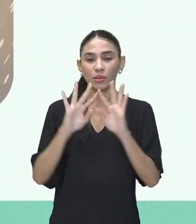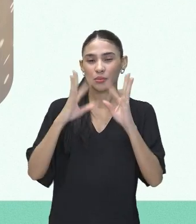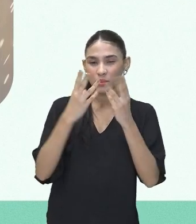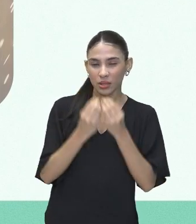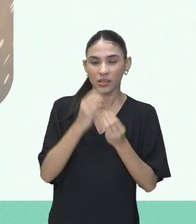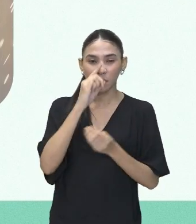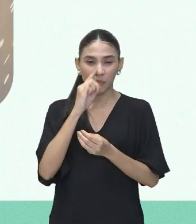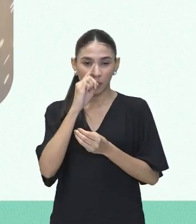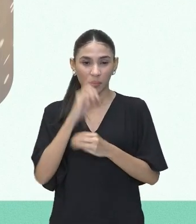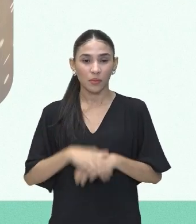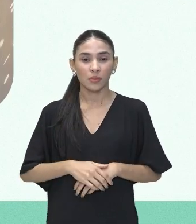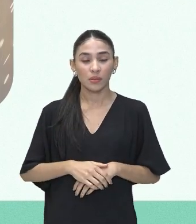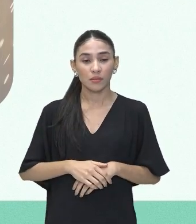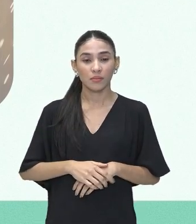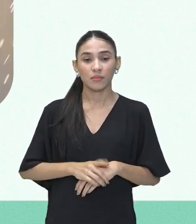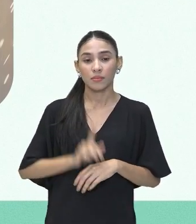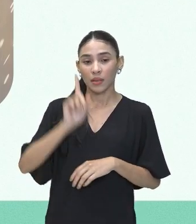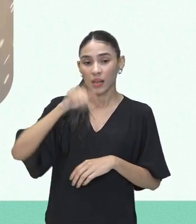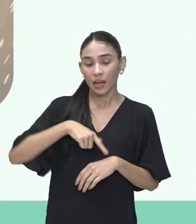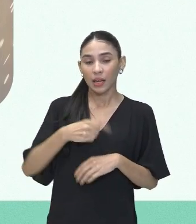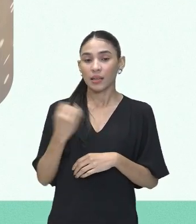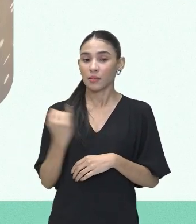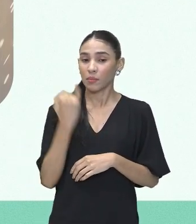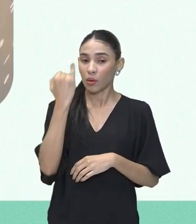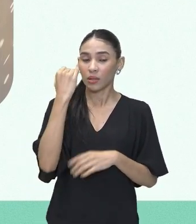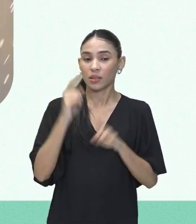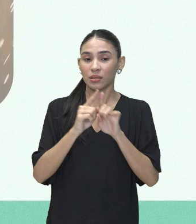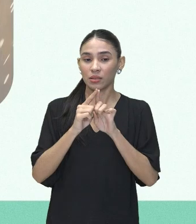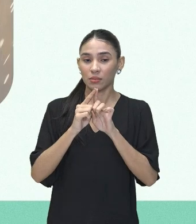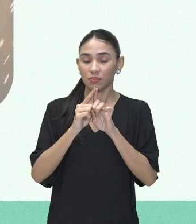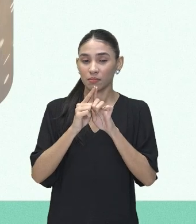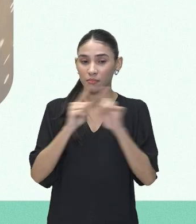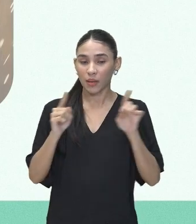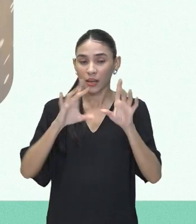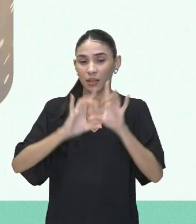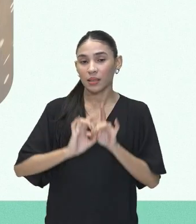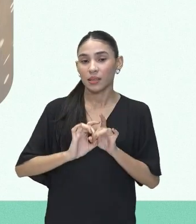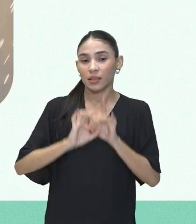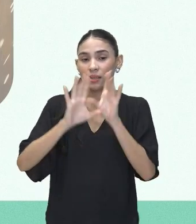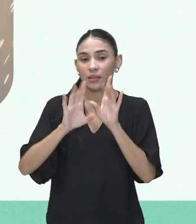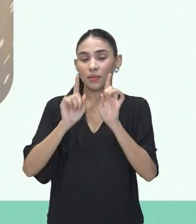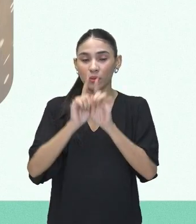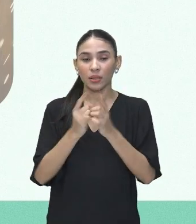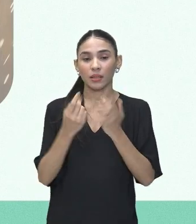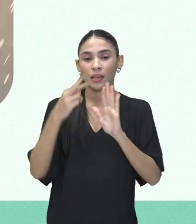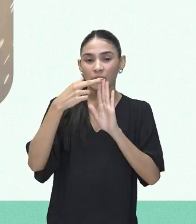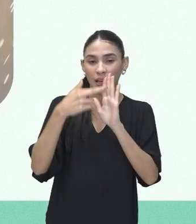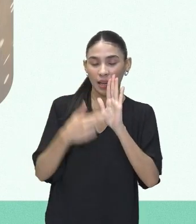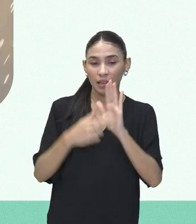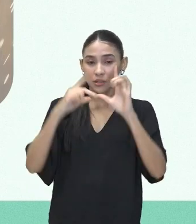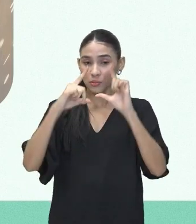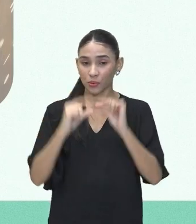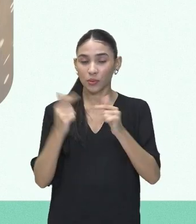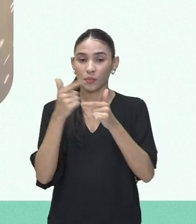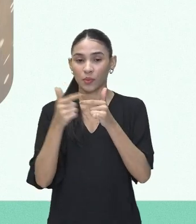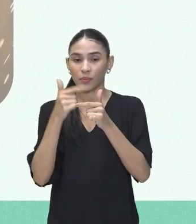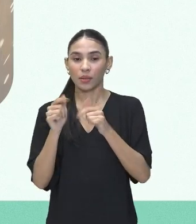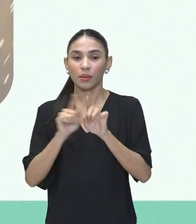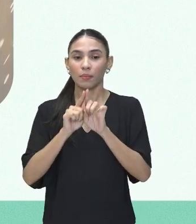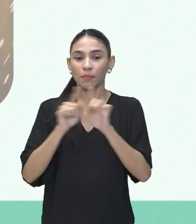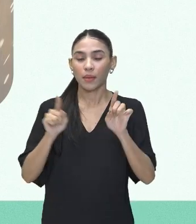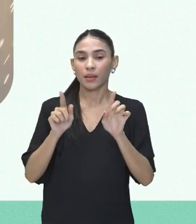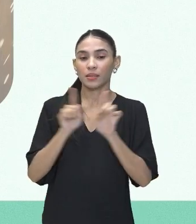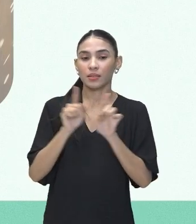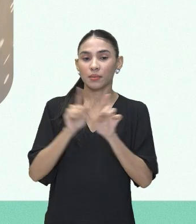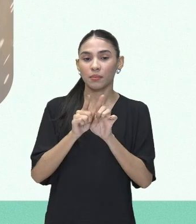hidrocarbonetos é de grande utilidade na produção de informações, o que permite não apenas medidas para diminuir o problema, mas também a adoção